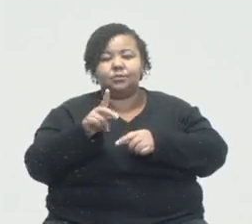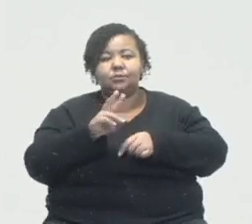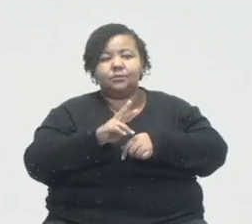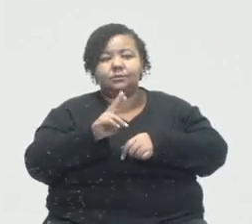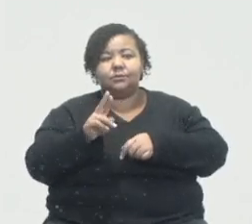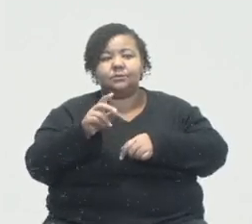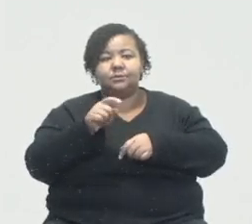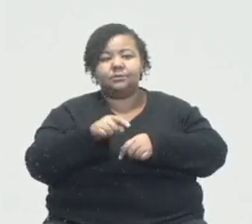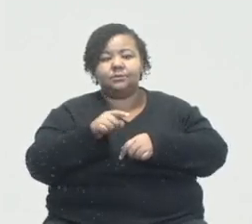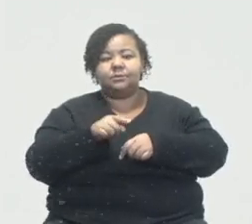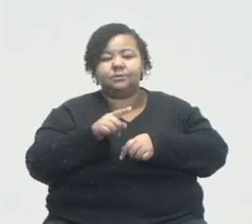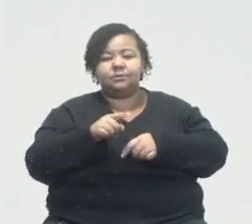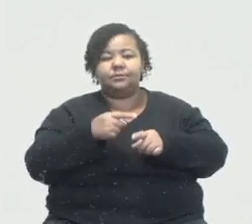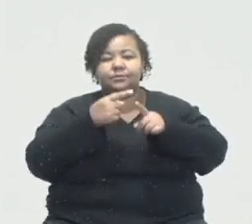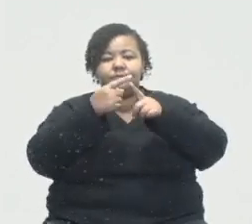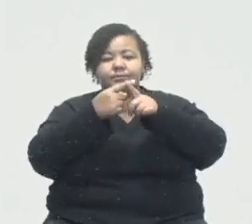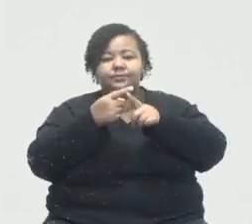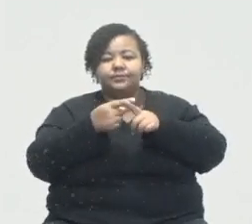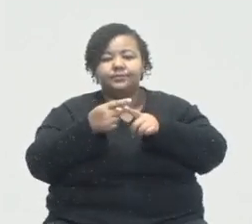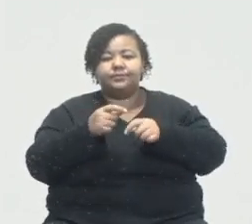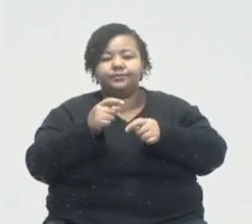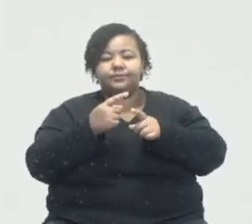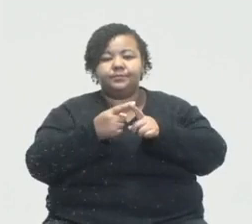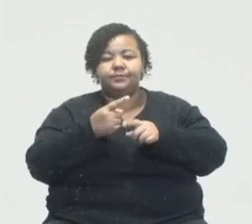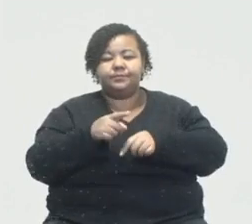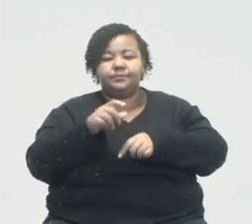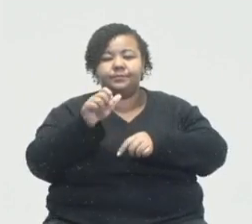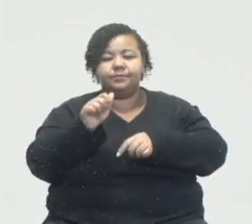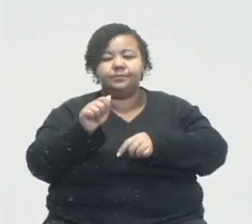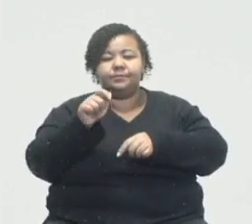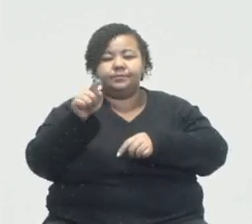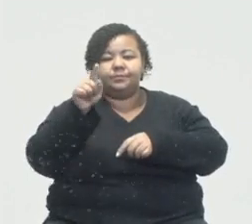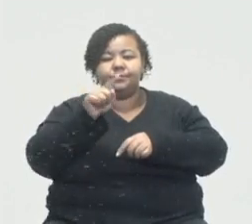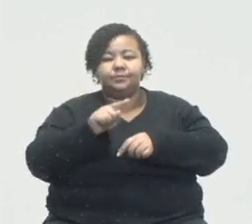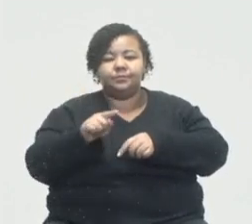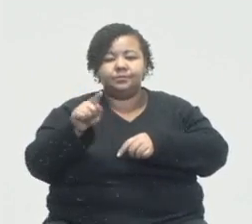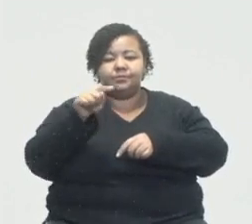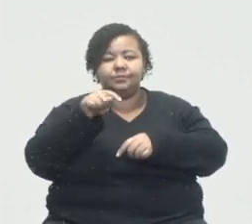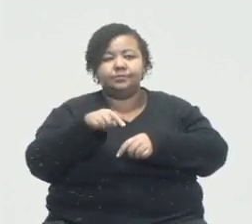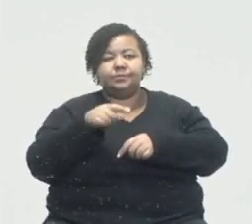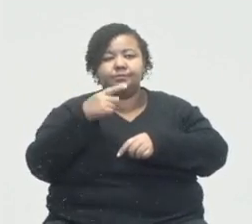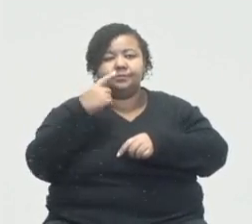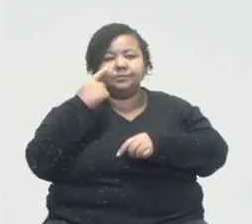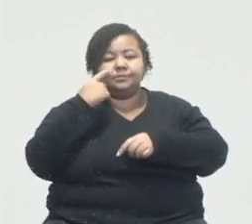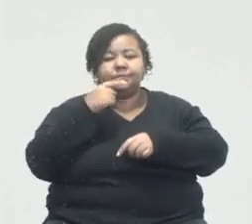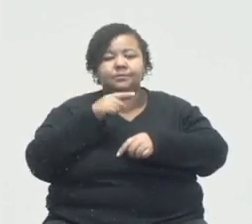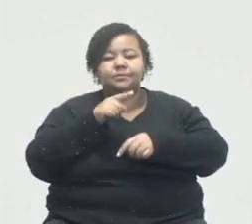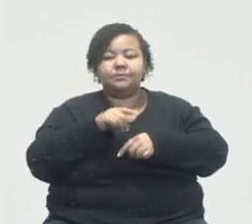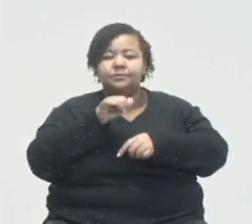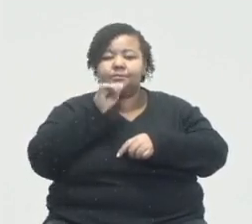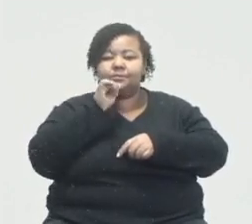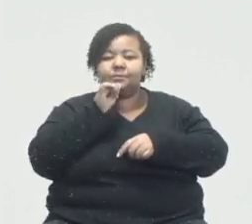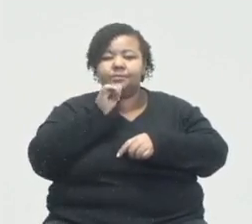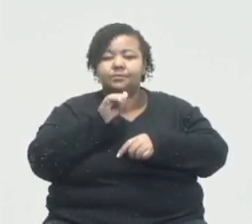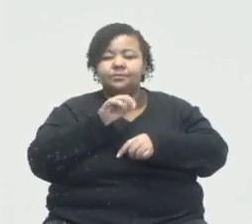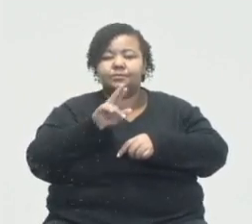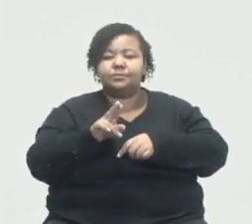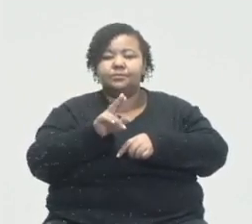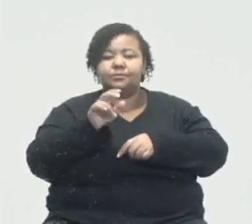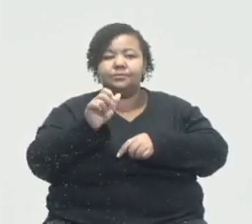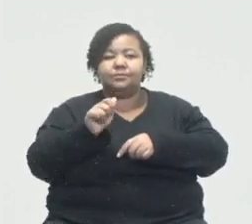resultante dessa multiplicação, vamos multiplicar por alfa. Pensando hipoteticamente numa questão, poderíamos pensar que